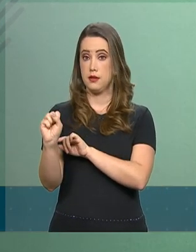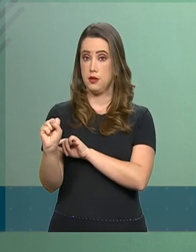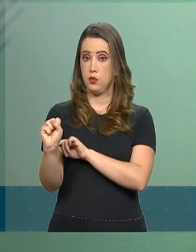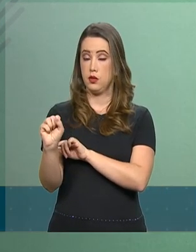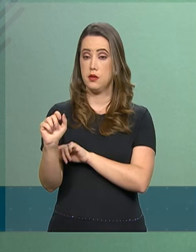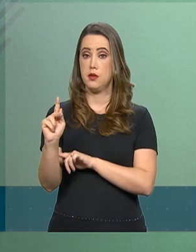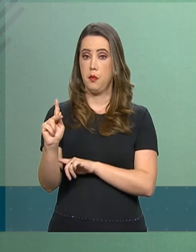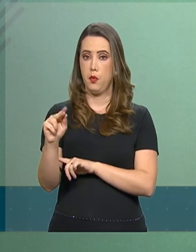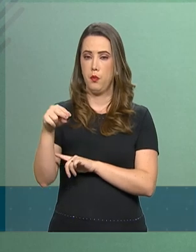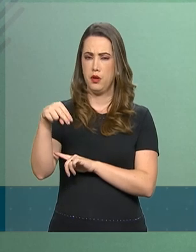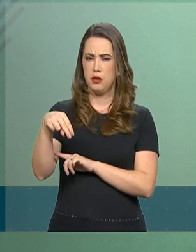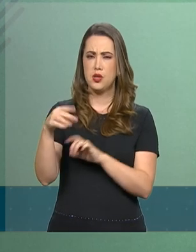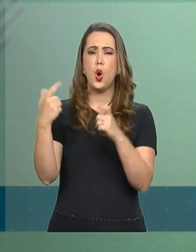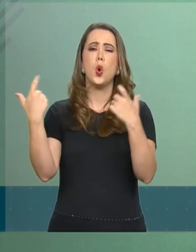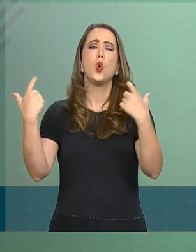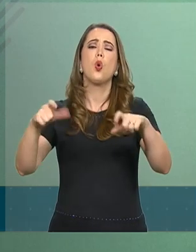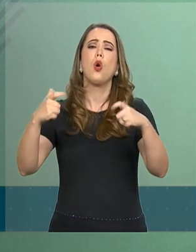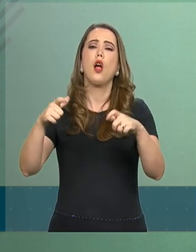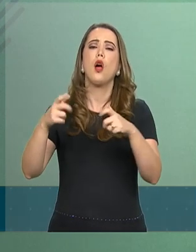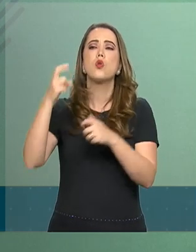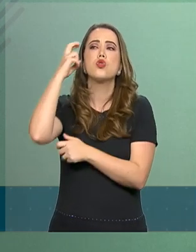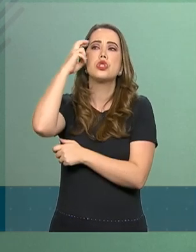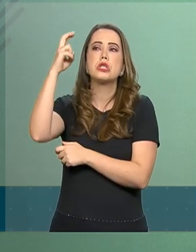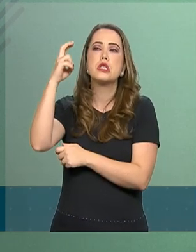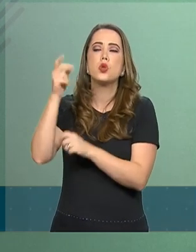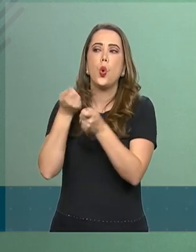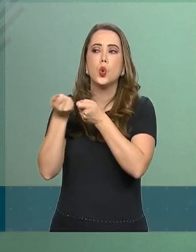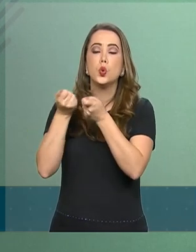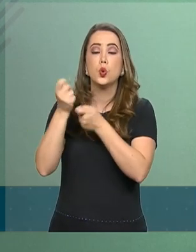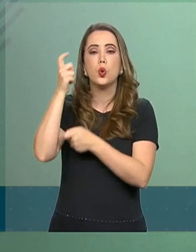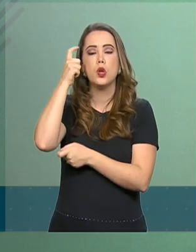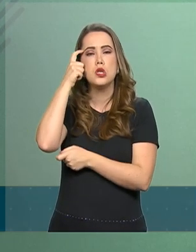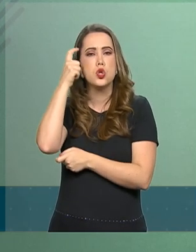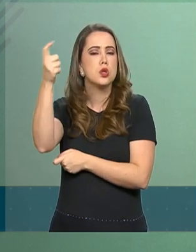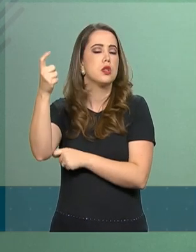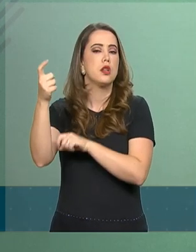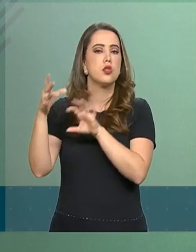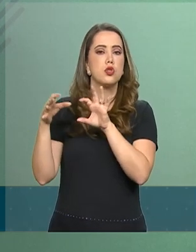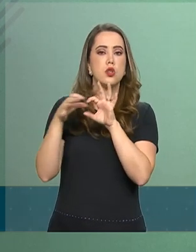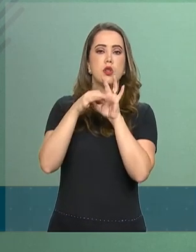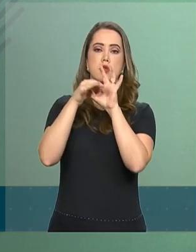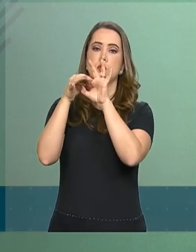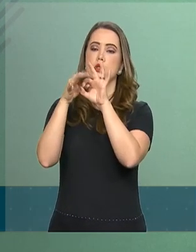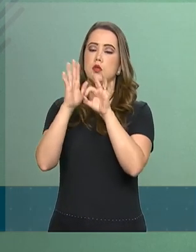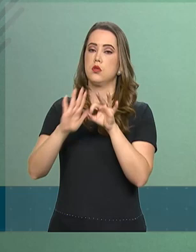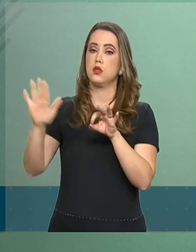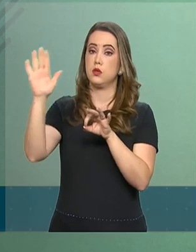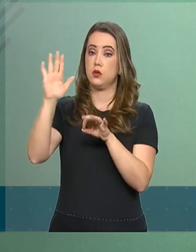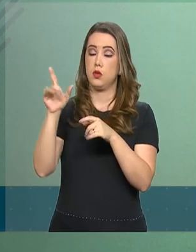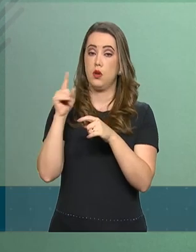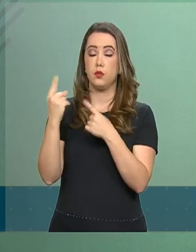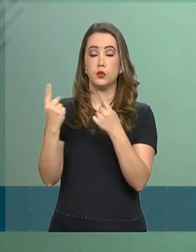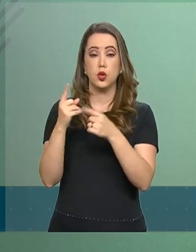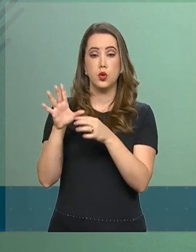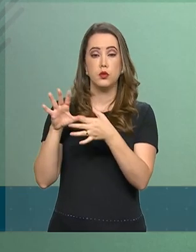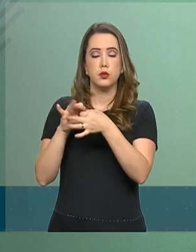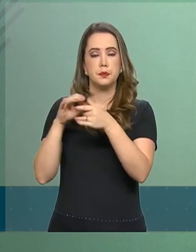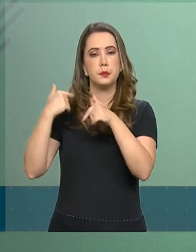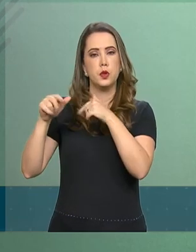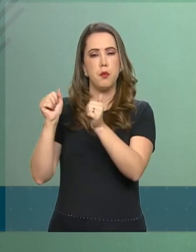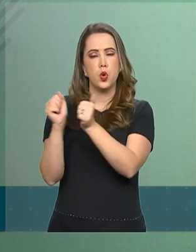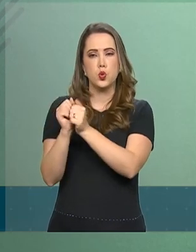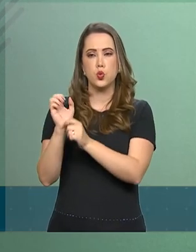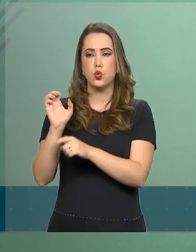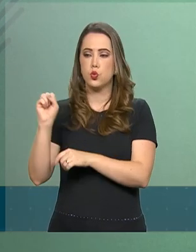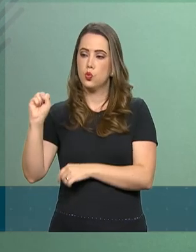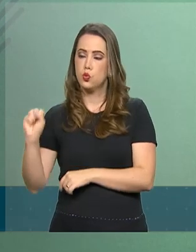e que atuará em conjunto com os centros integrados de inteligência de segurança pública da região